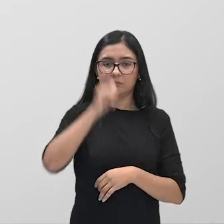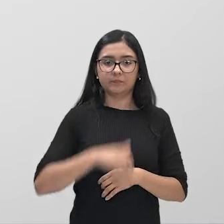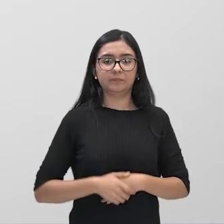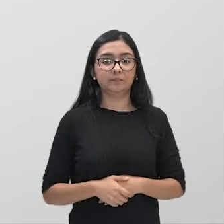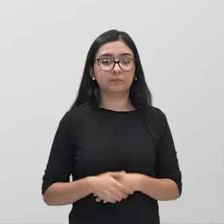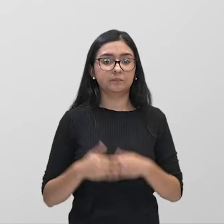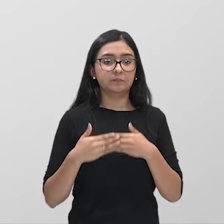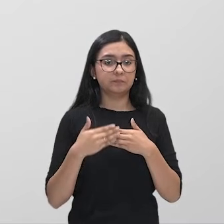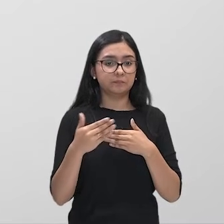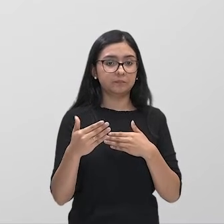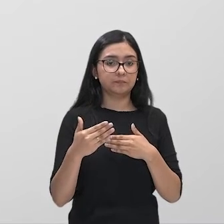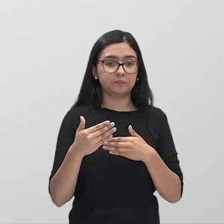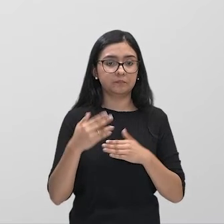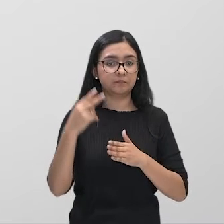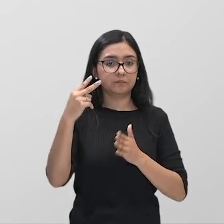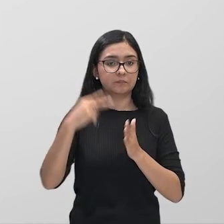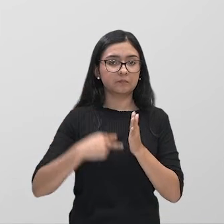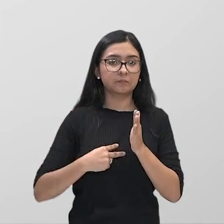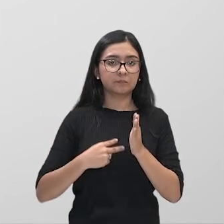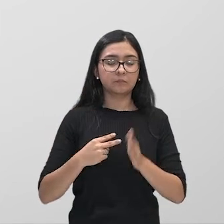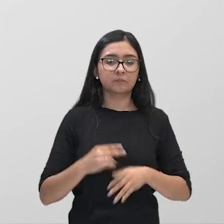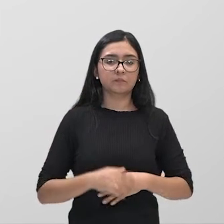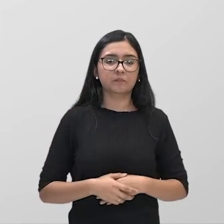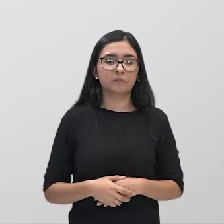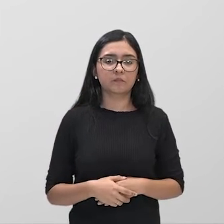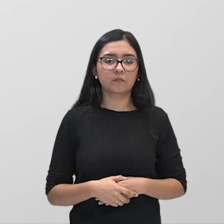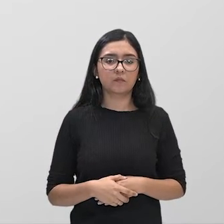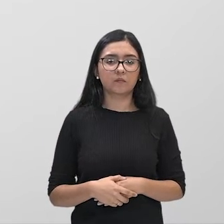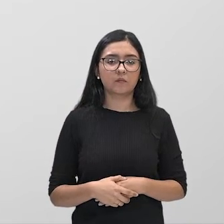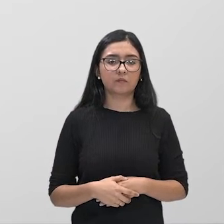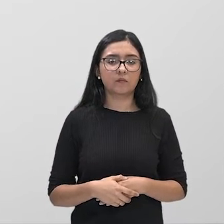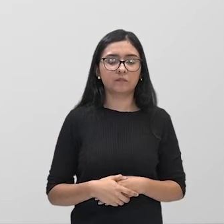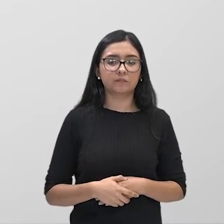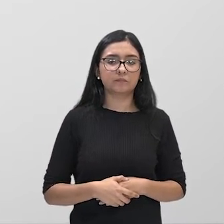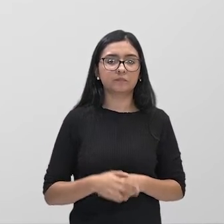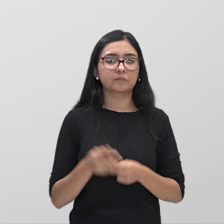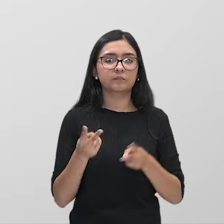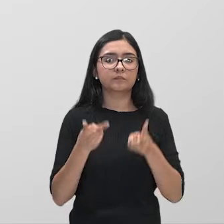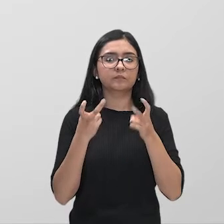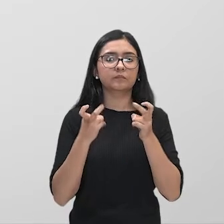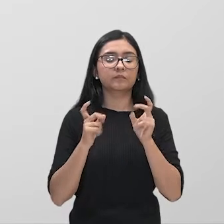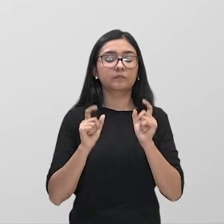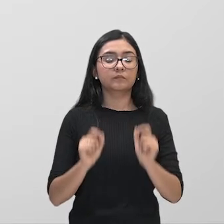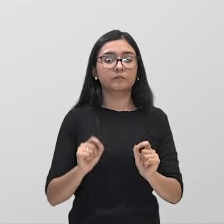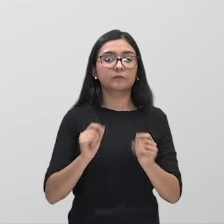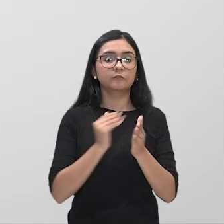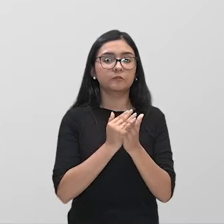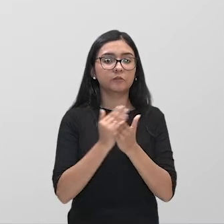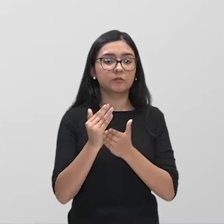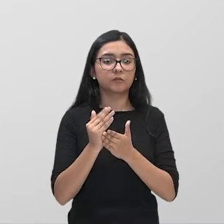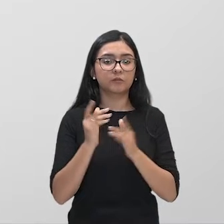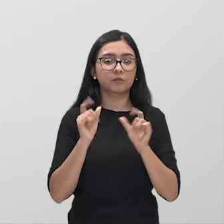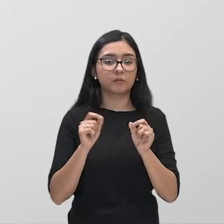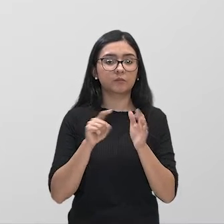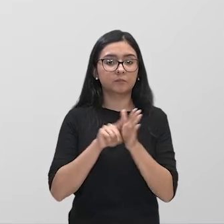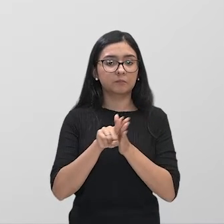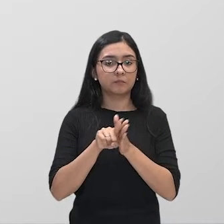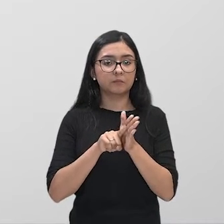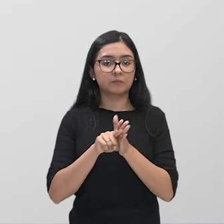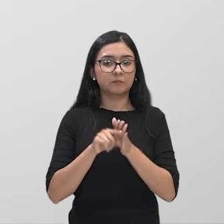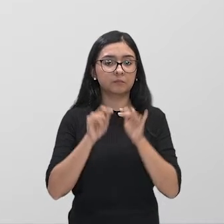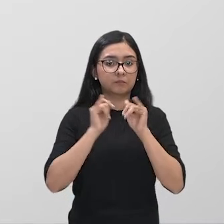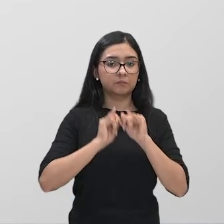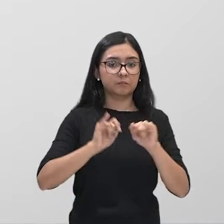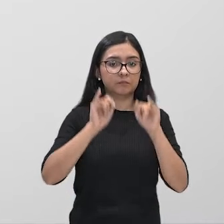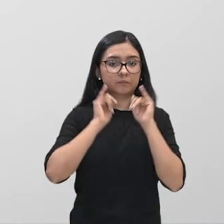Vamos continuar. Então, a gente verifica, né, que ele vai começar, olha, a pesquisa lançada,